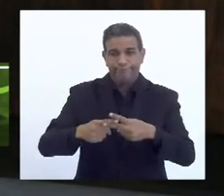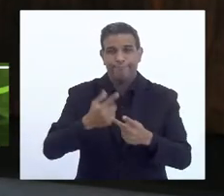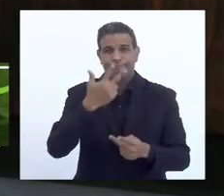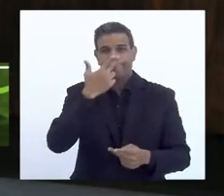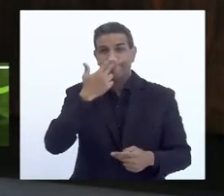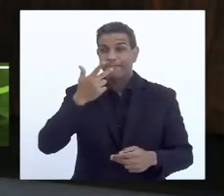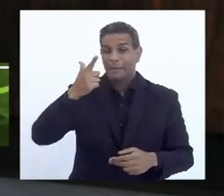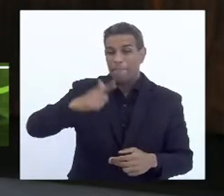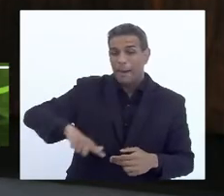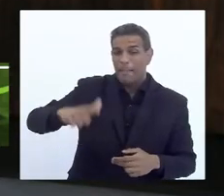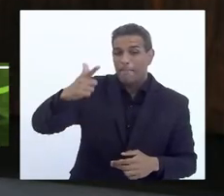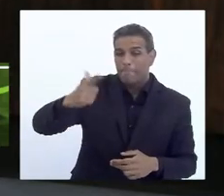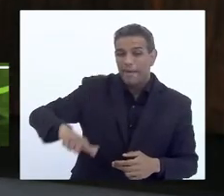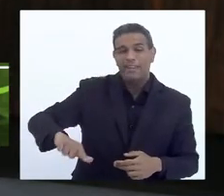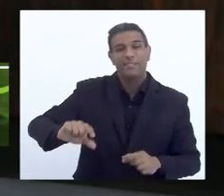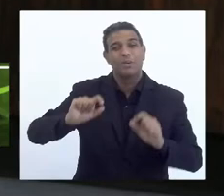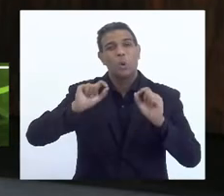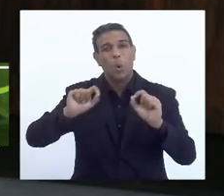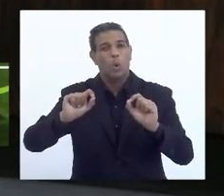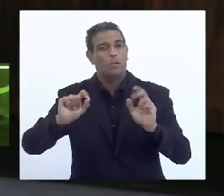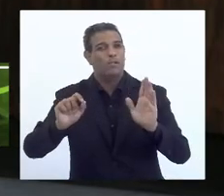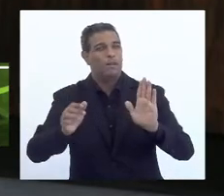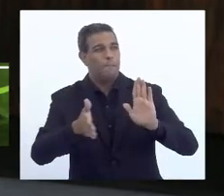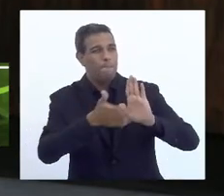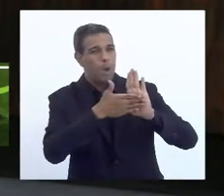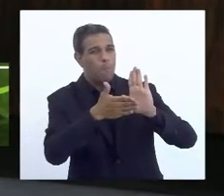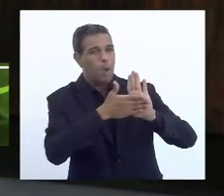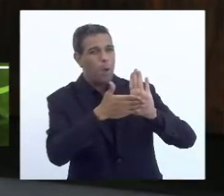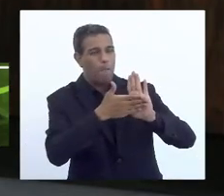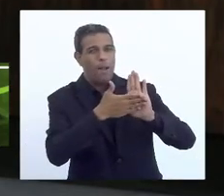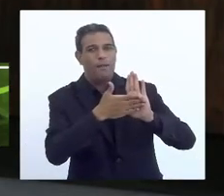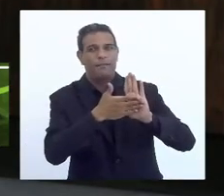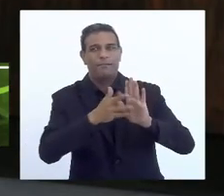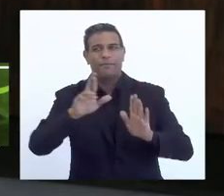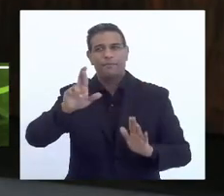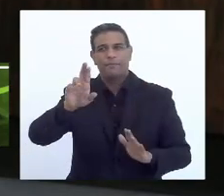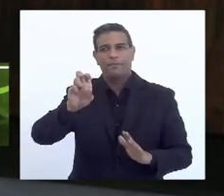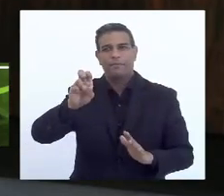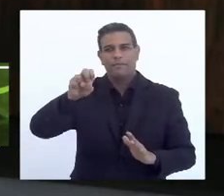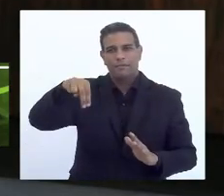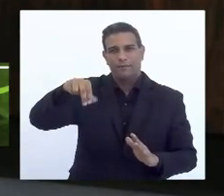repetição, tanto da proposta que a Renata